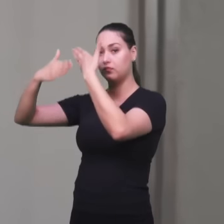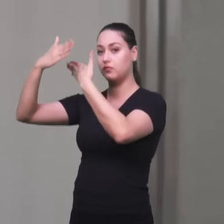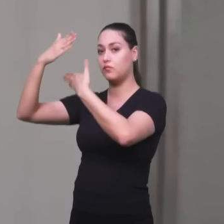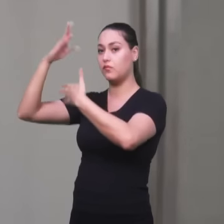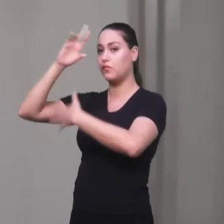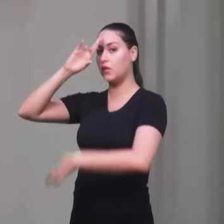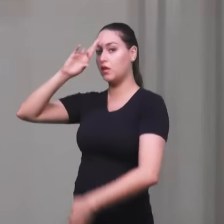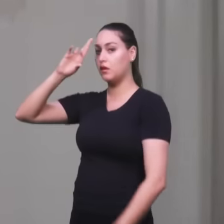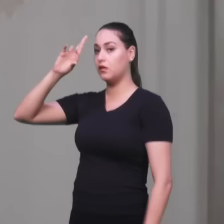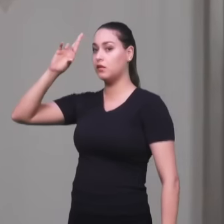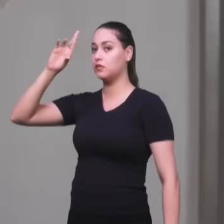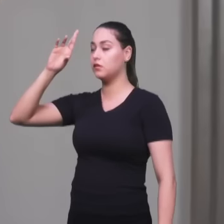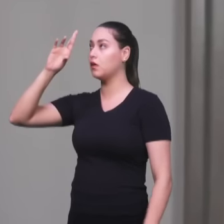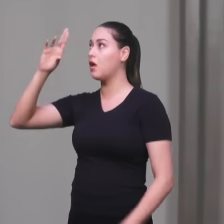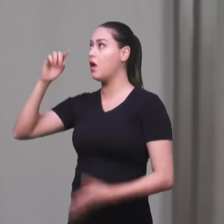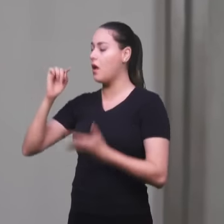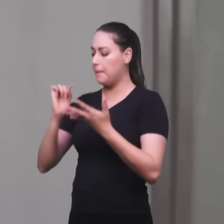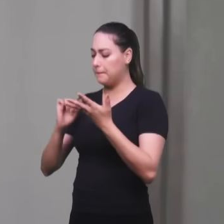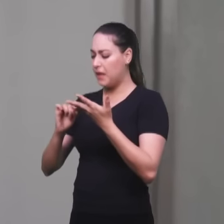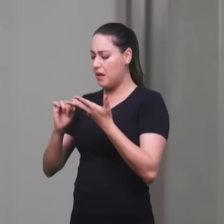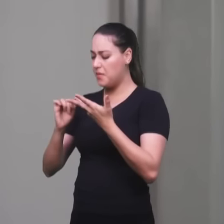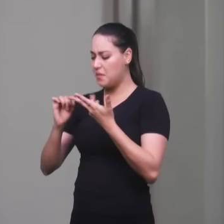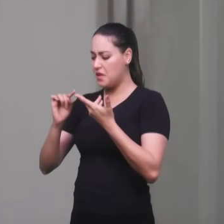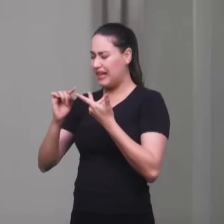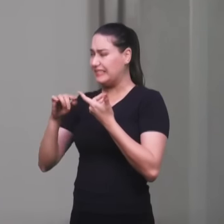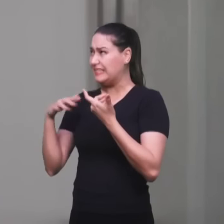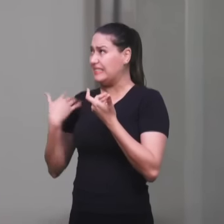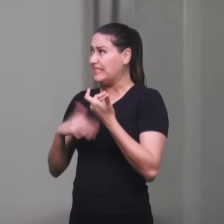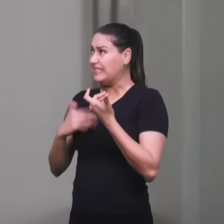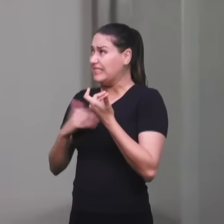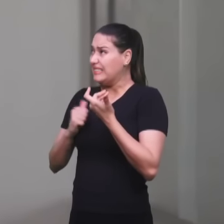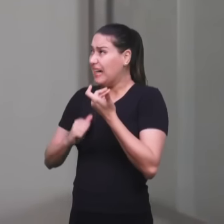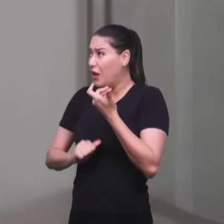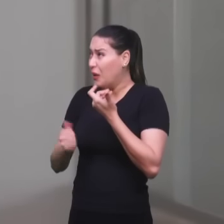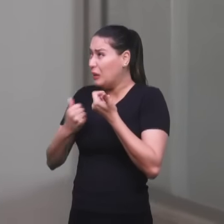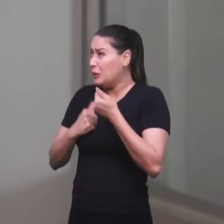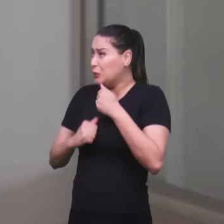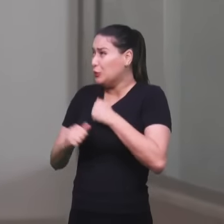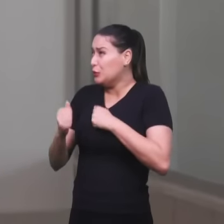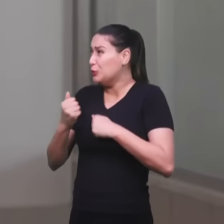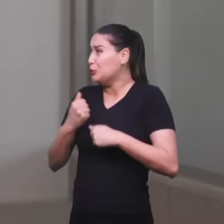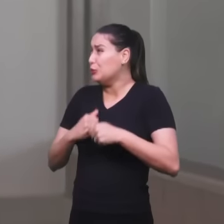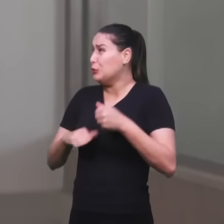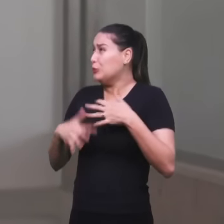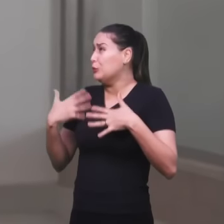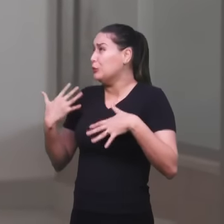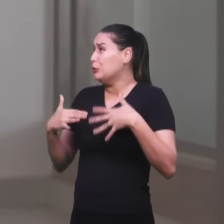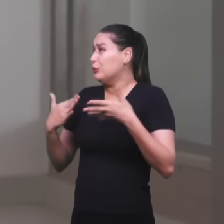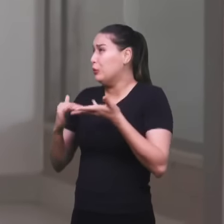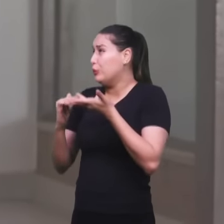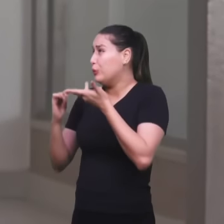Diante dele Espanho a minha A trição